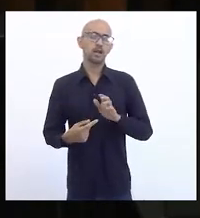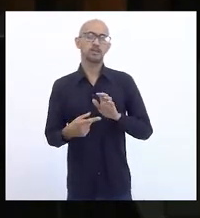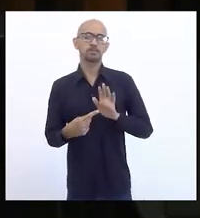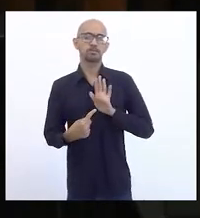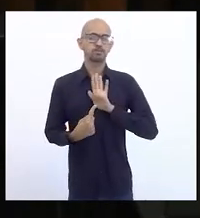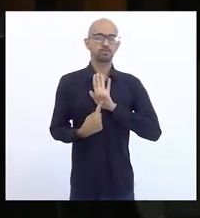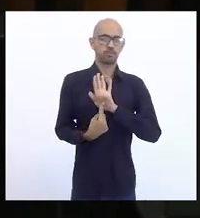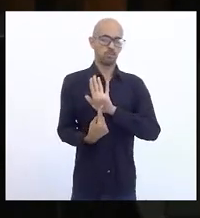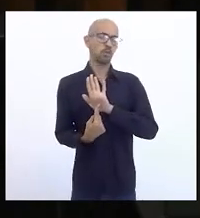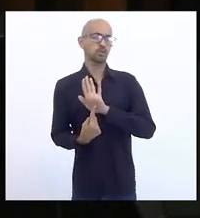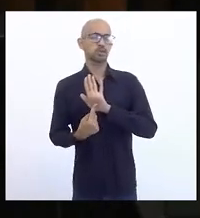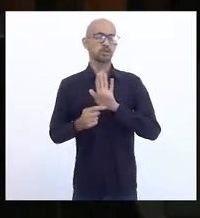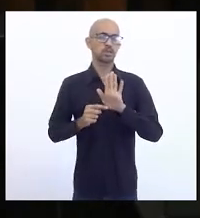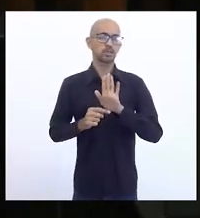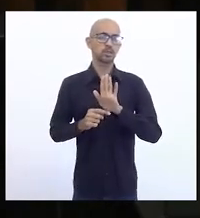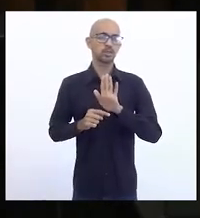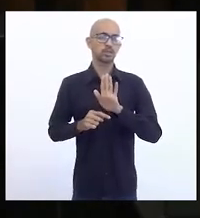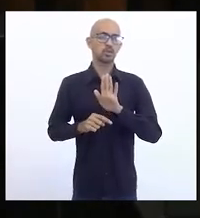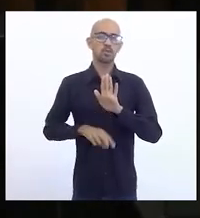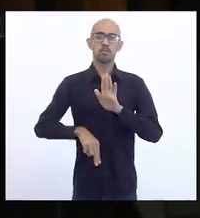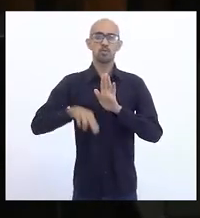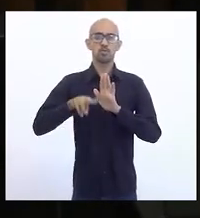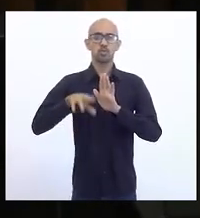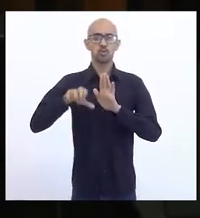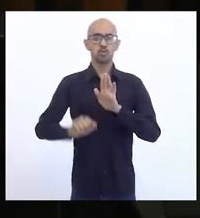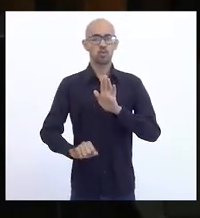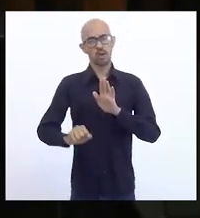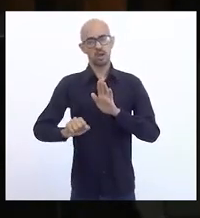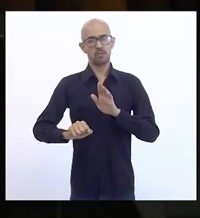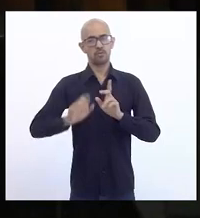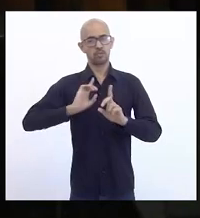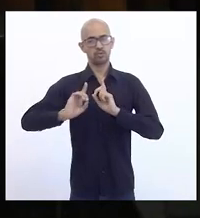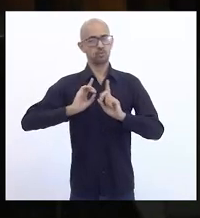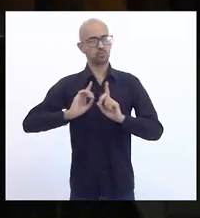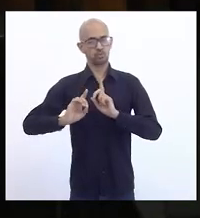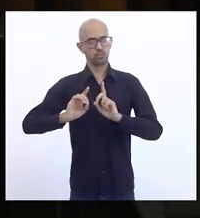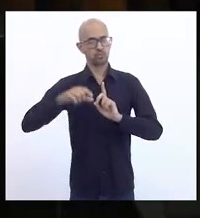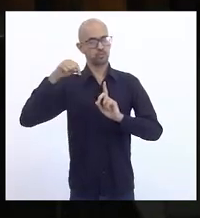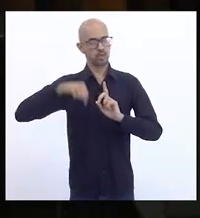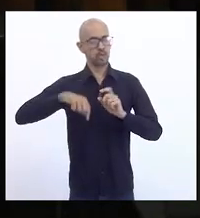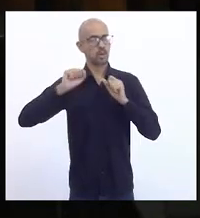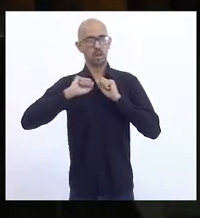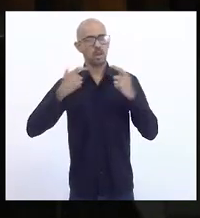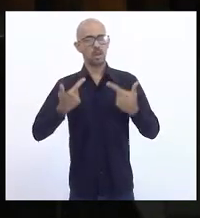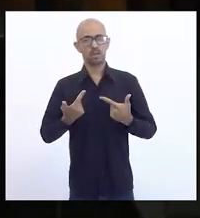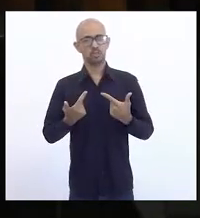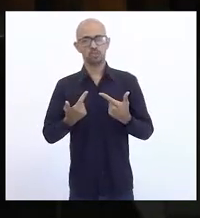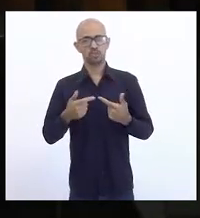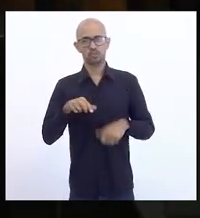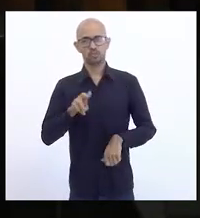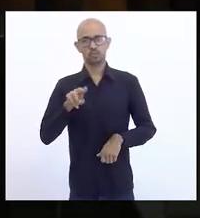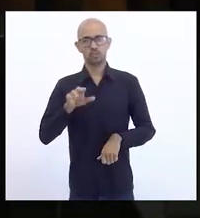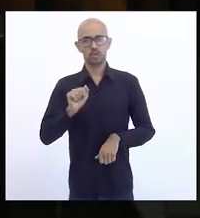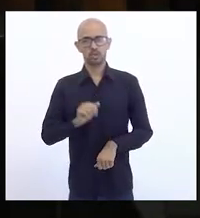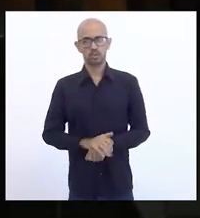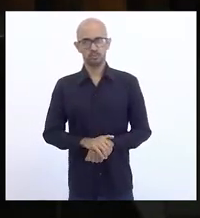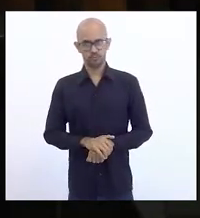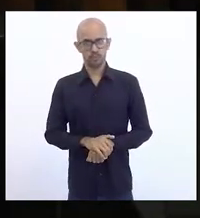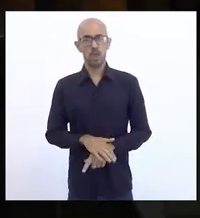isso jamais foi discutido nessa casa. Jamais. Tanto